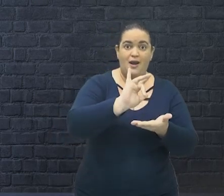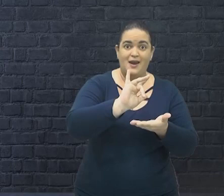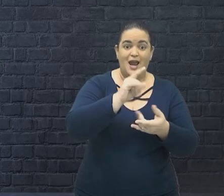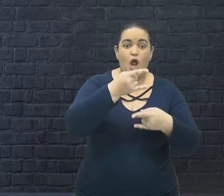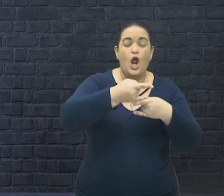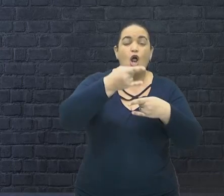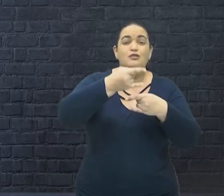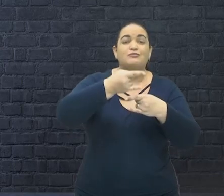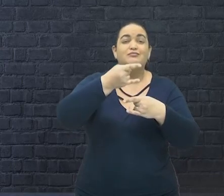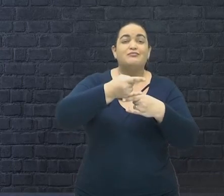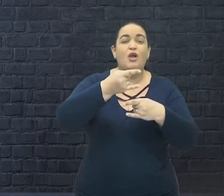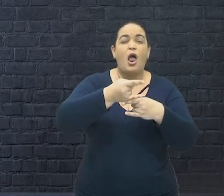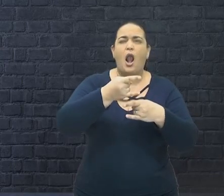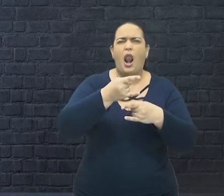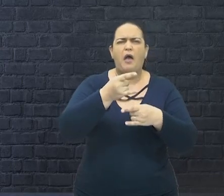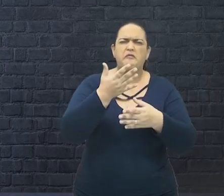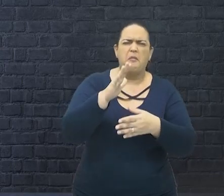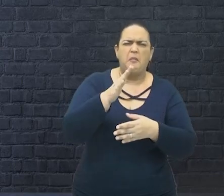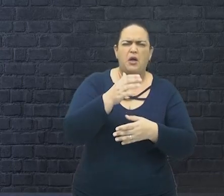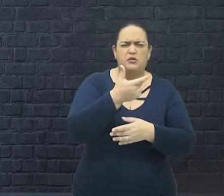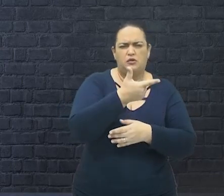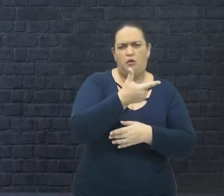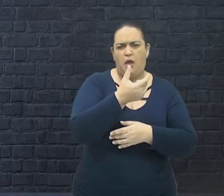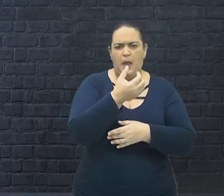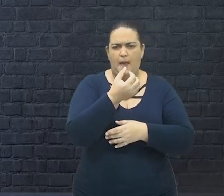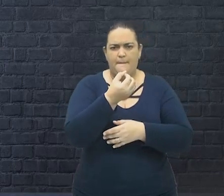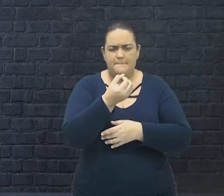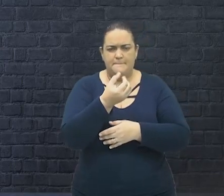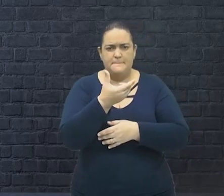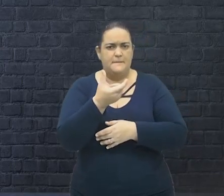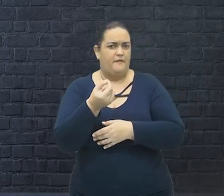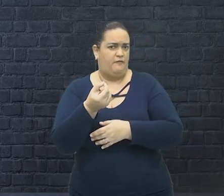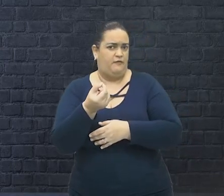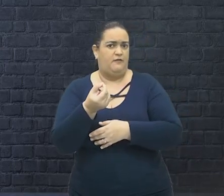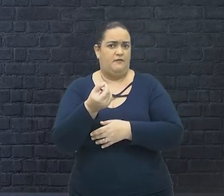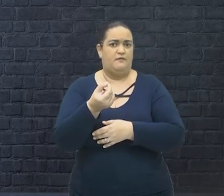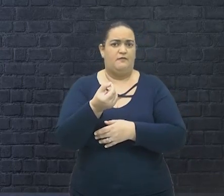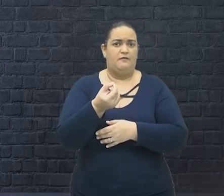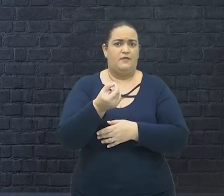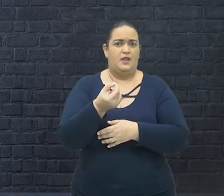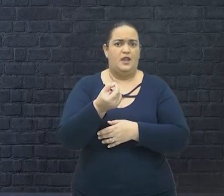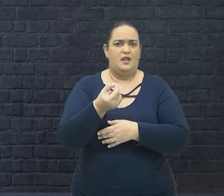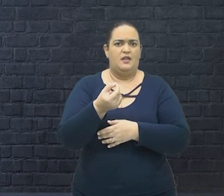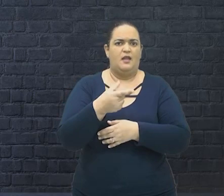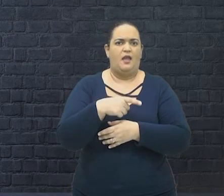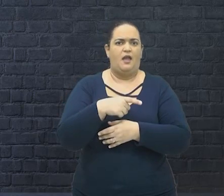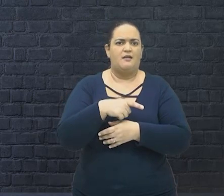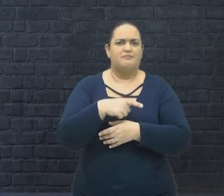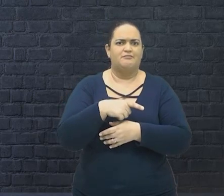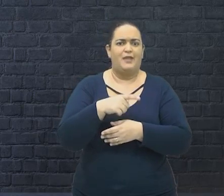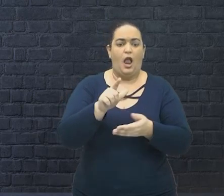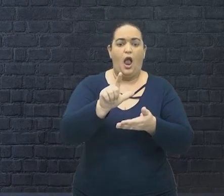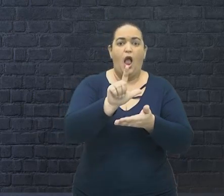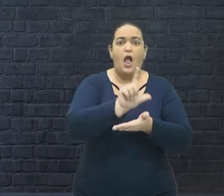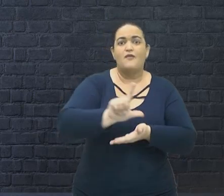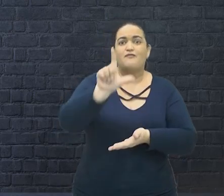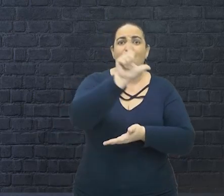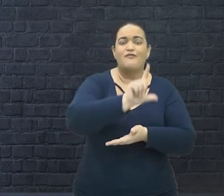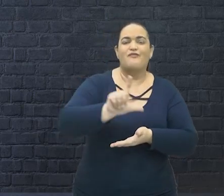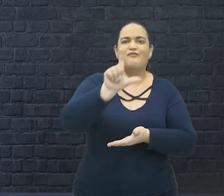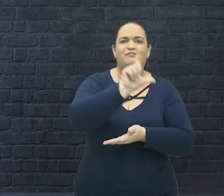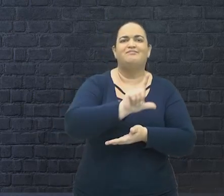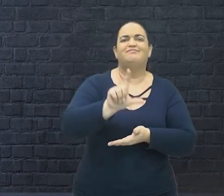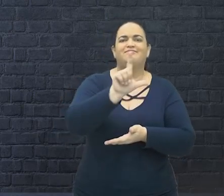link de uma live realizada em 2020 pelo coletivo A Literatura Também Tem Pele Preta, que